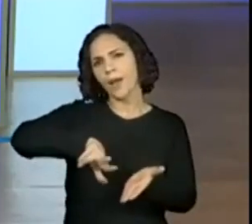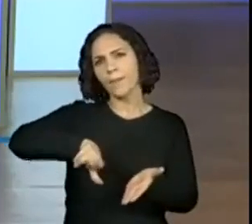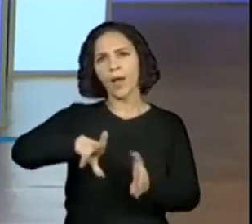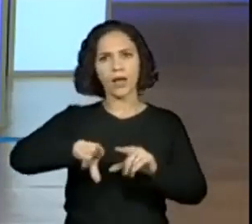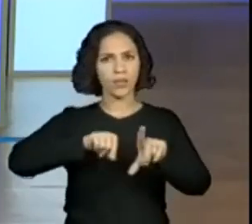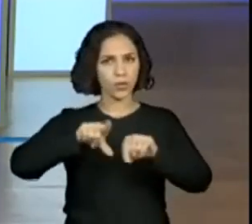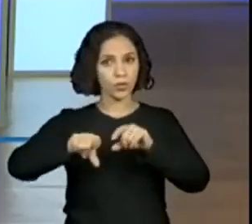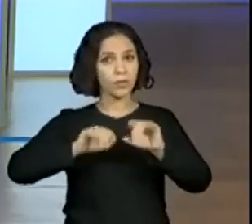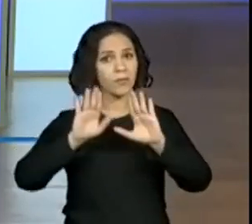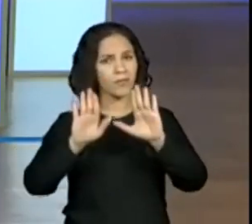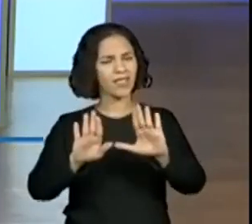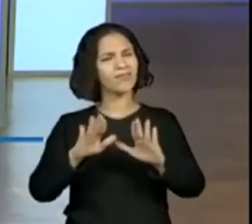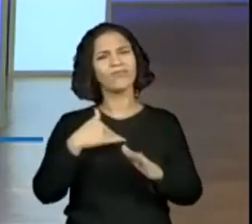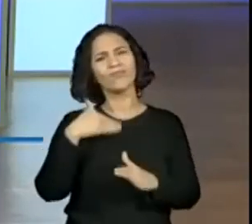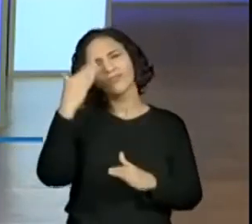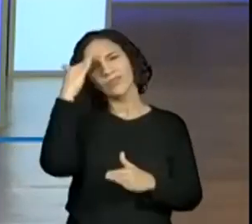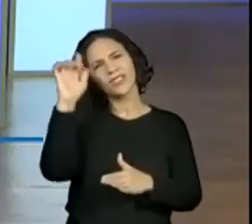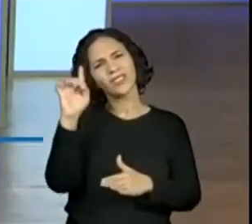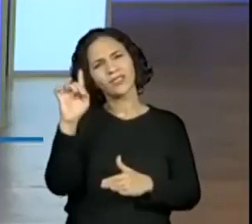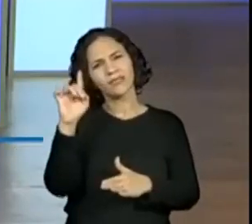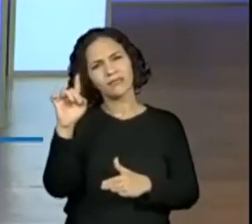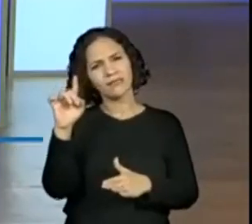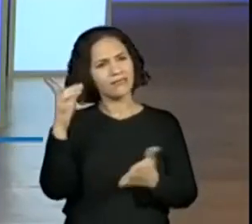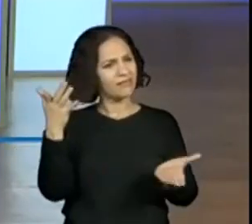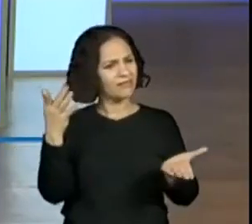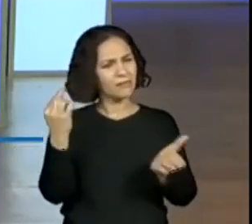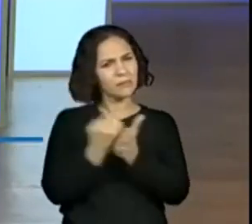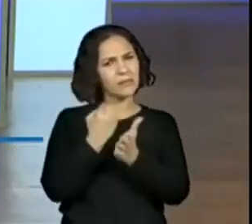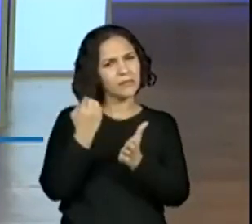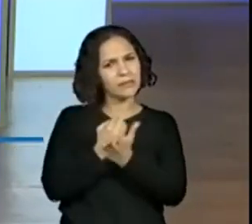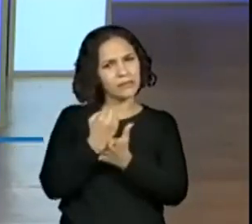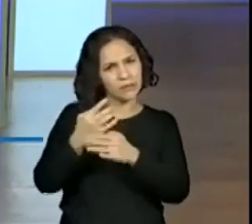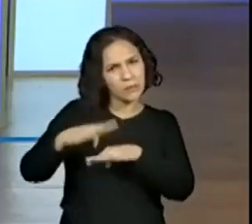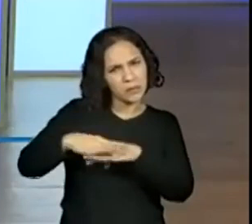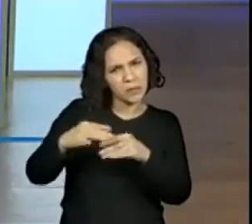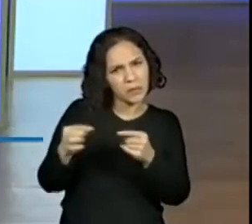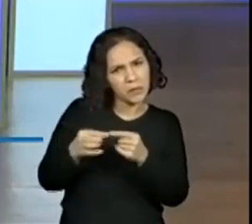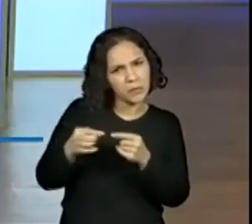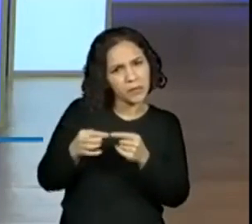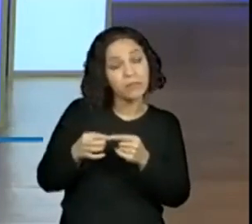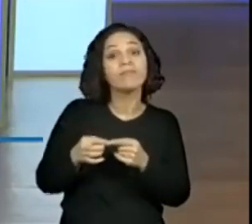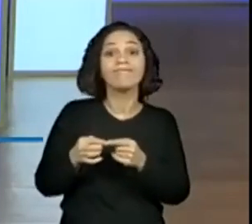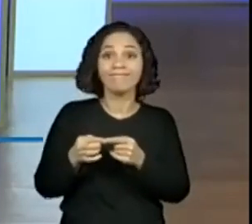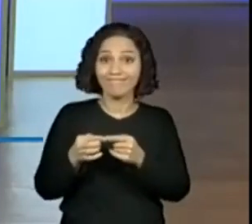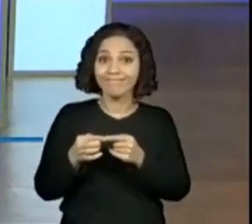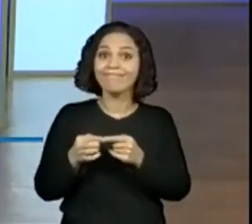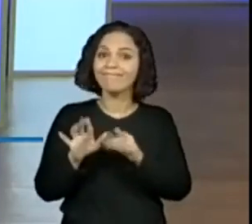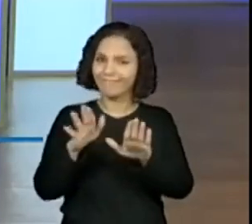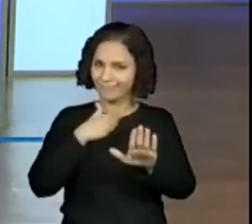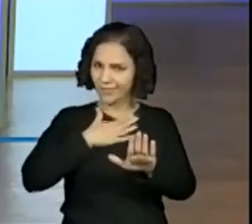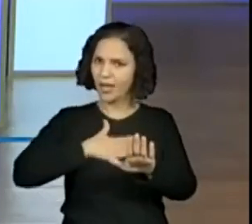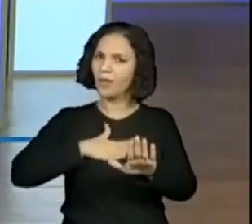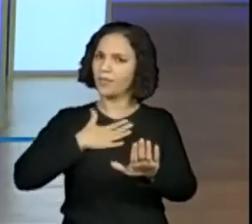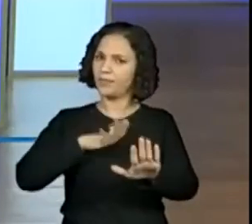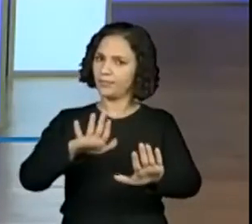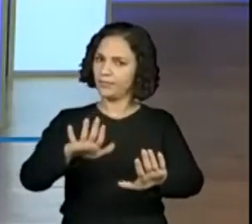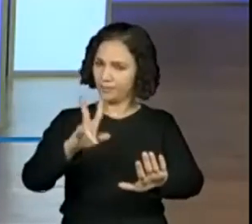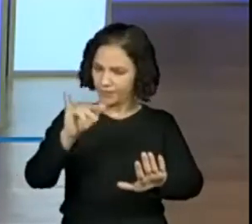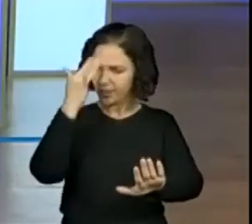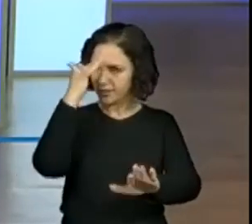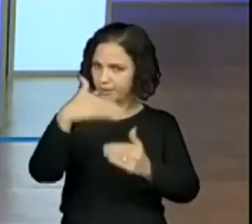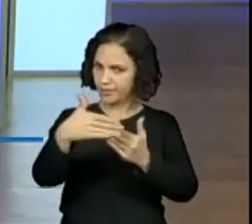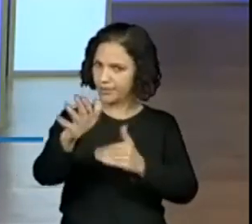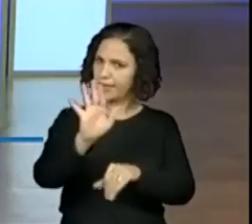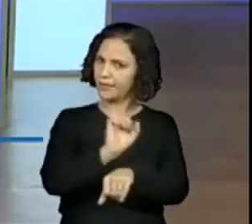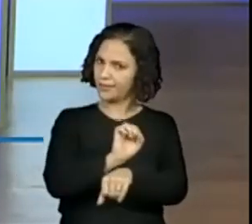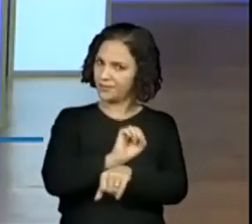mas professora não tô entendendo aqui tudo é todas as suas perguntas tem a ver com a aula de hoje calma segura vocês vão